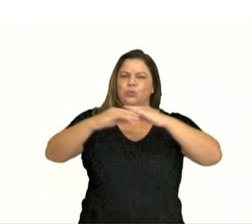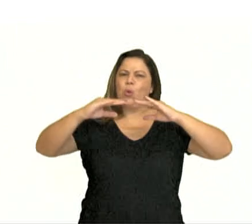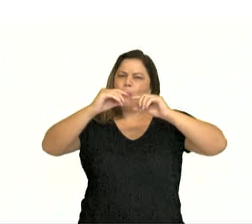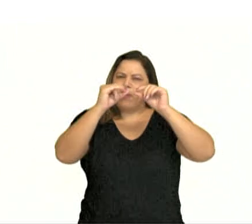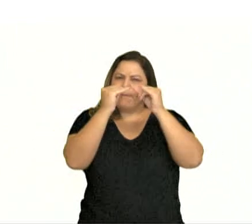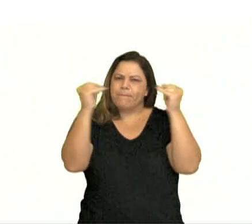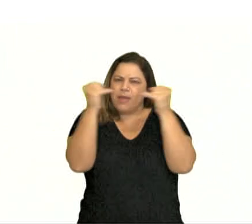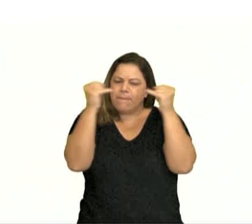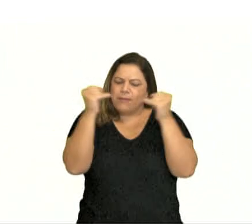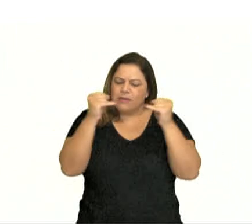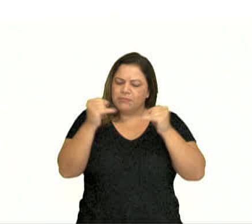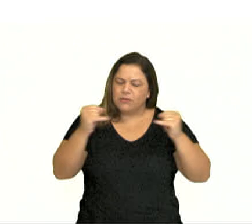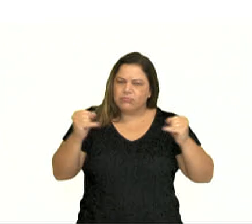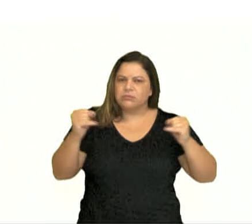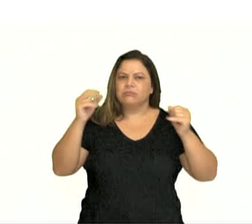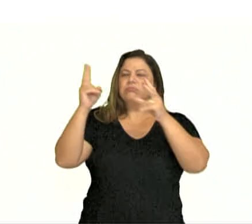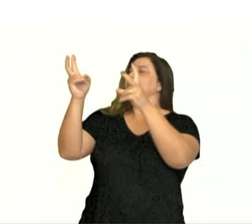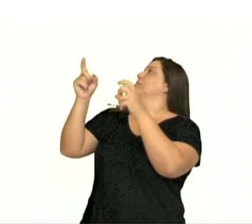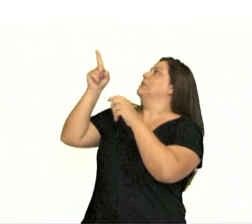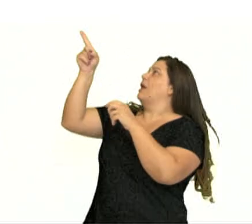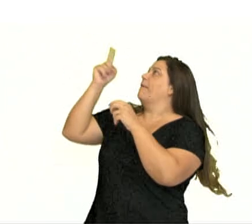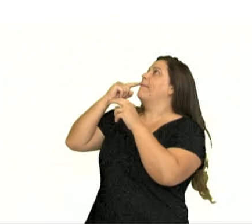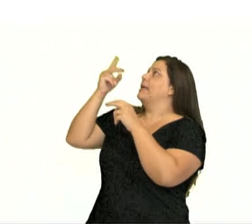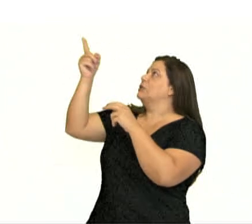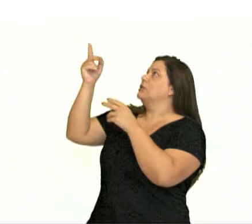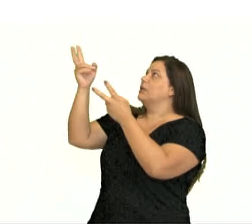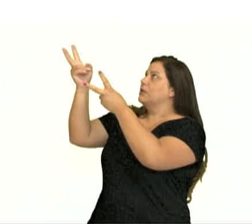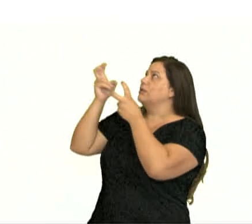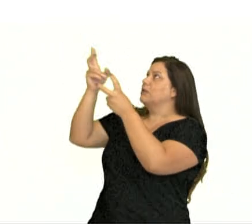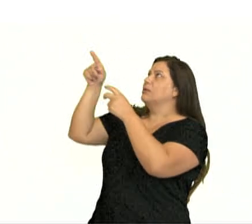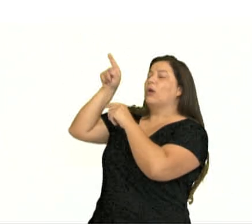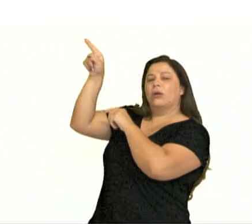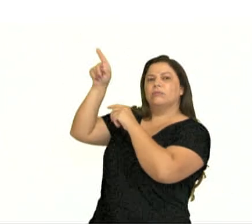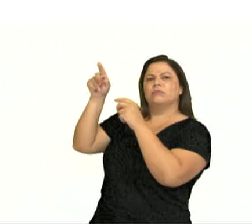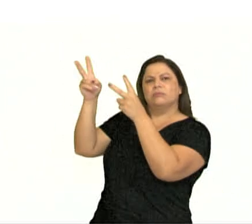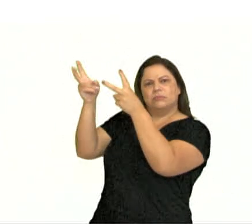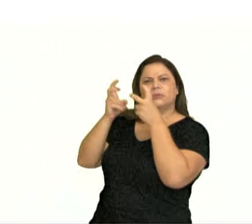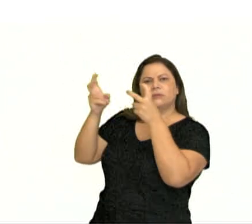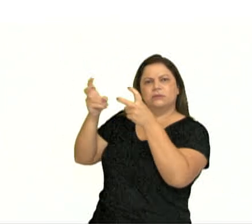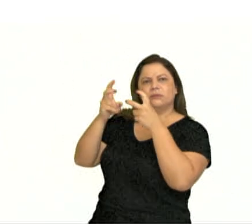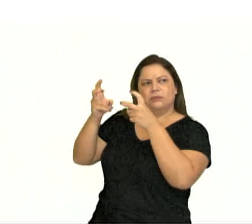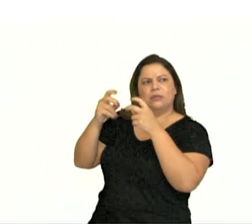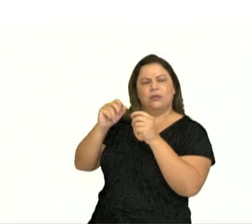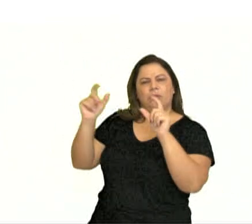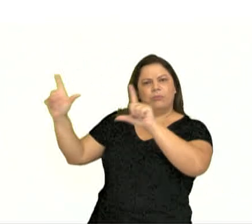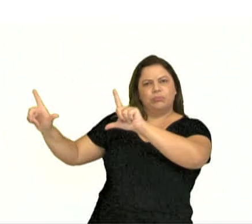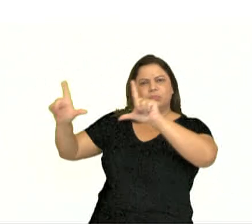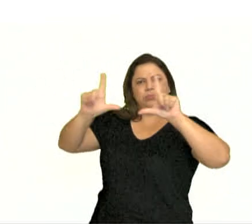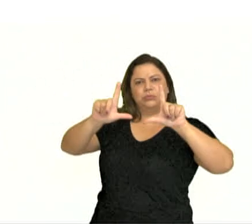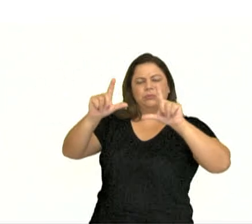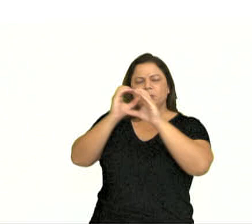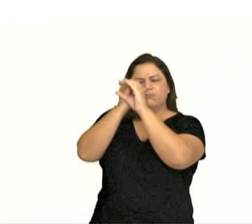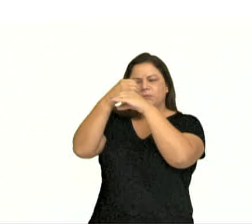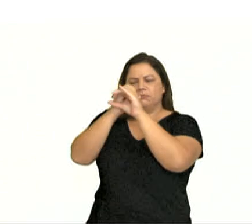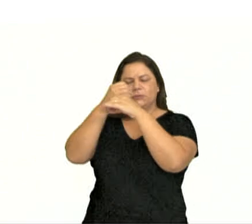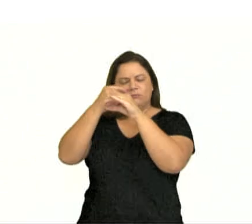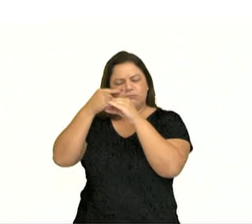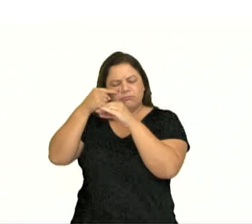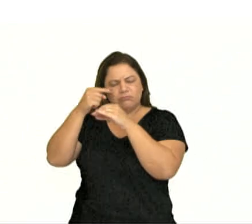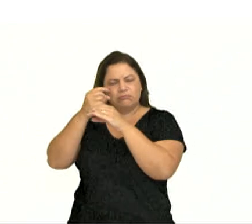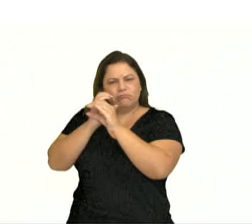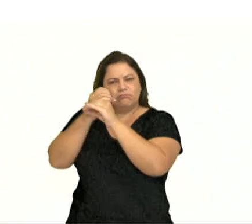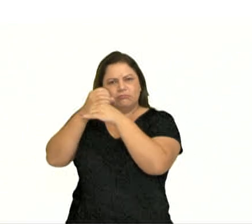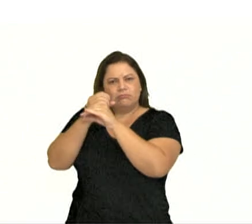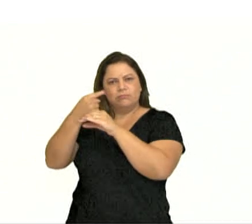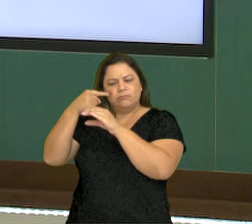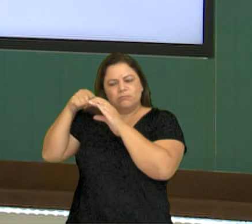Então, nessa imagem aqui, nós percebemos novamente um recorte, é a nível de microscopia, né? Um recorte celular,